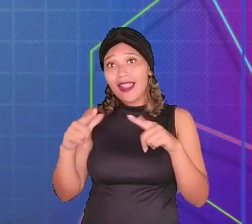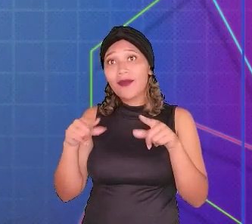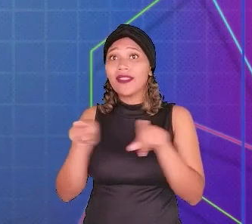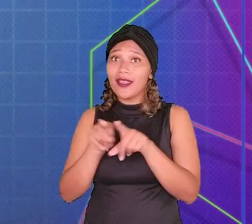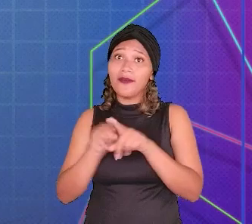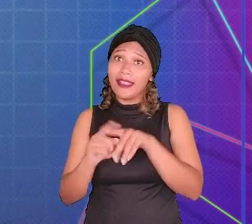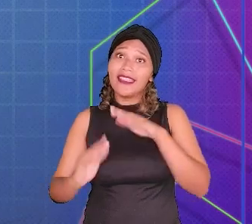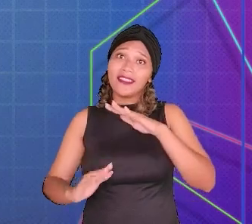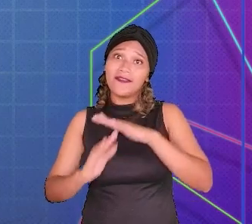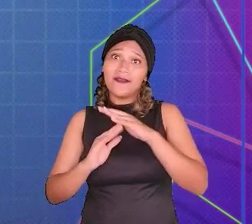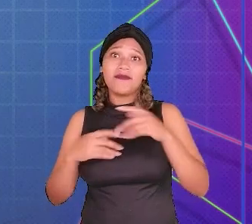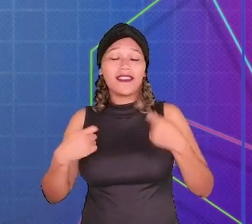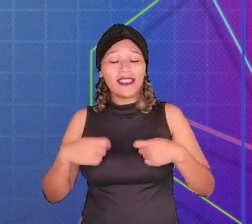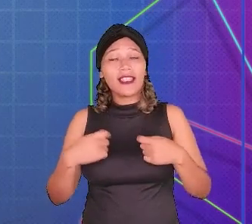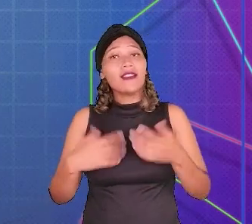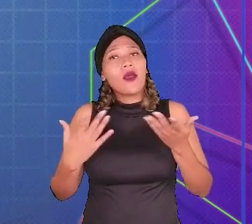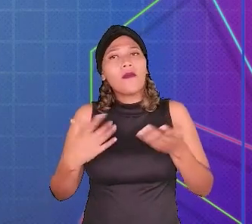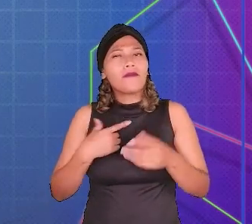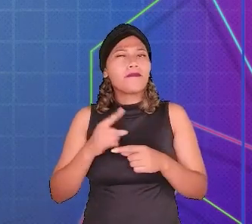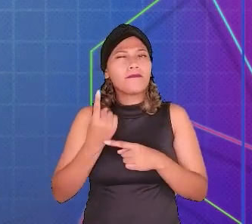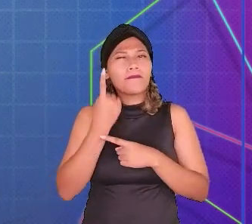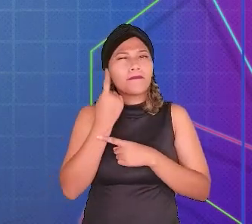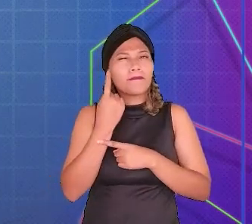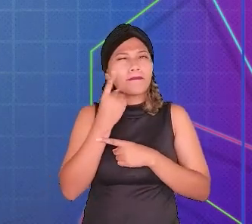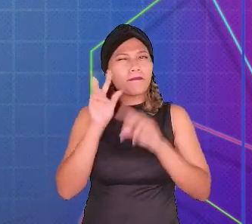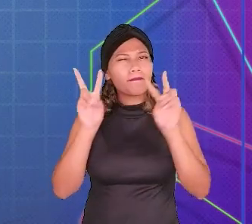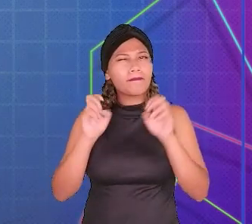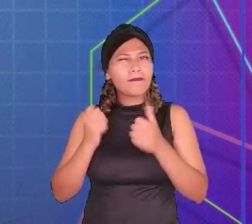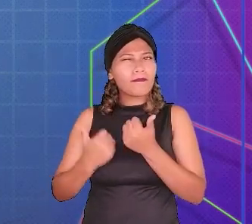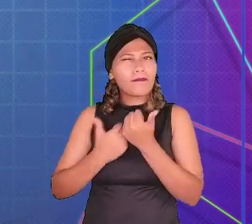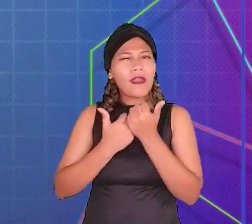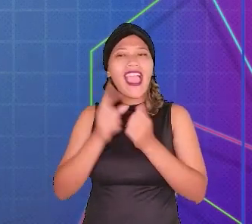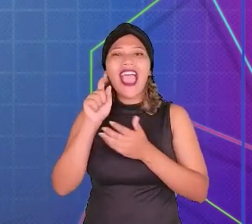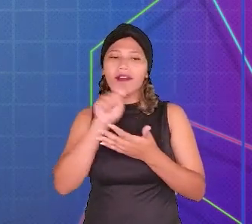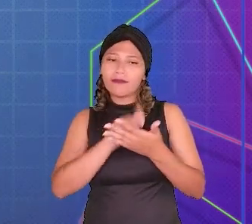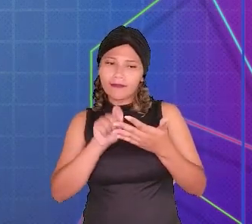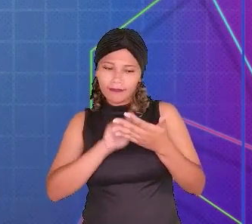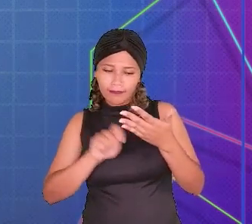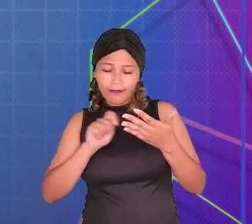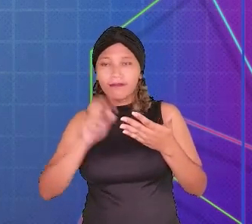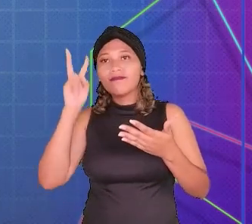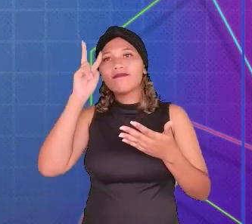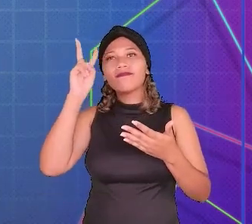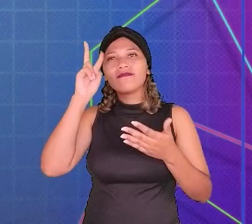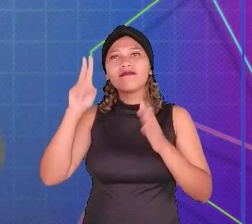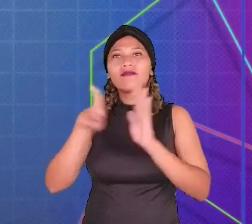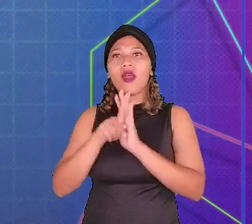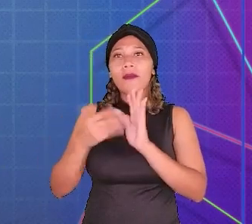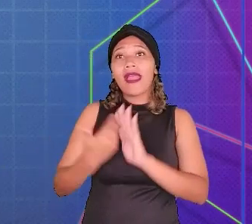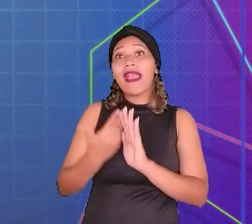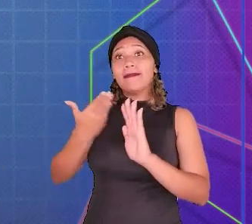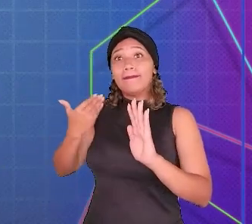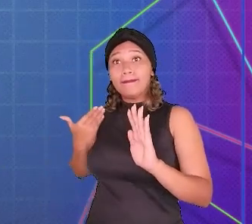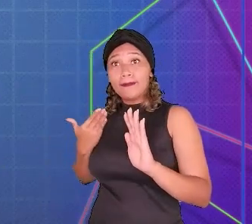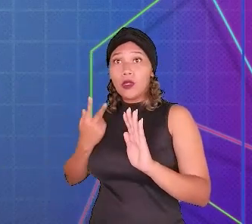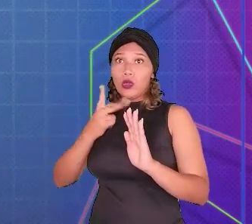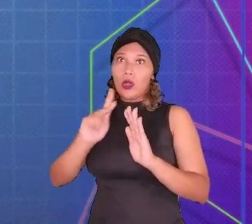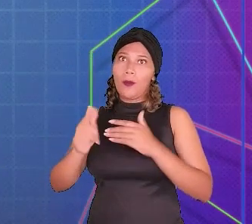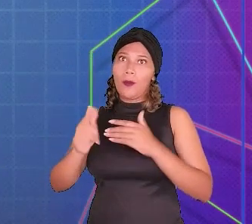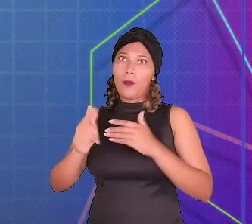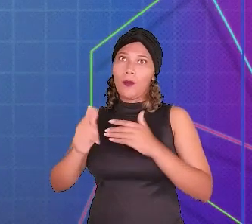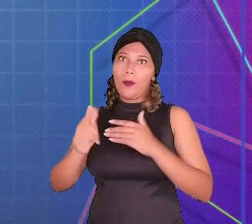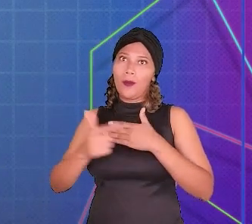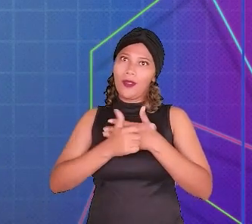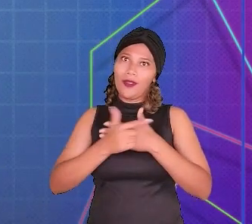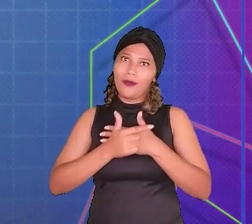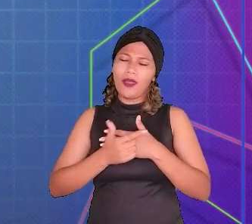ele fala? Dessa forma, um ponto que pode te auxiliar muito nesse tema é escrever a história pregressa do seu protagonista.